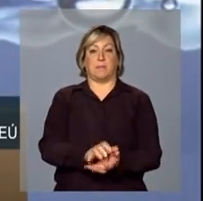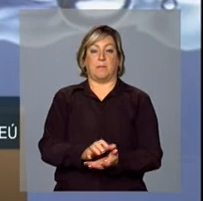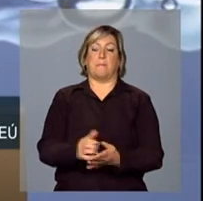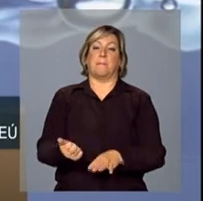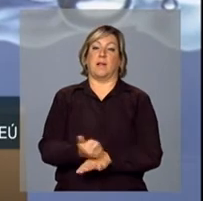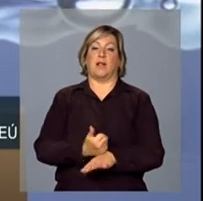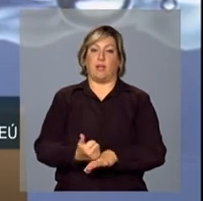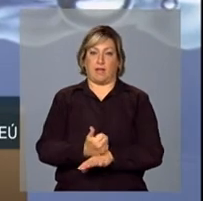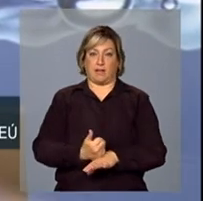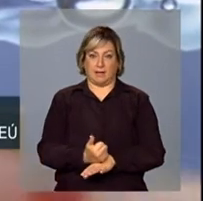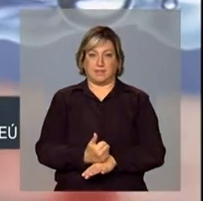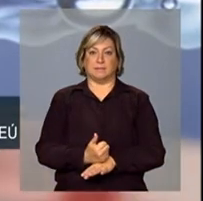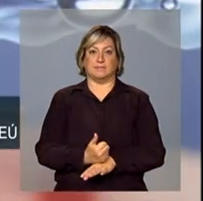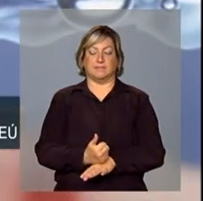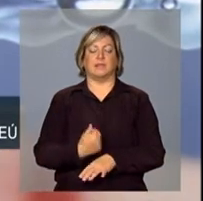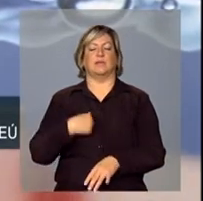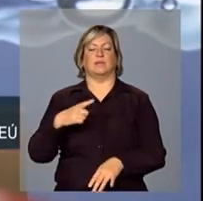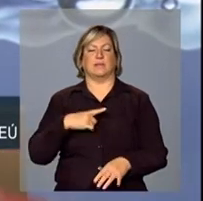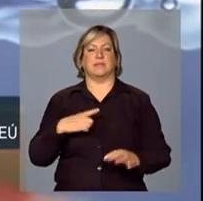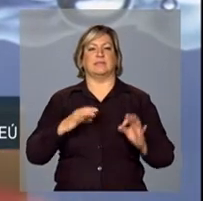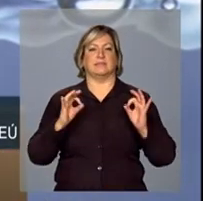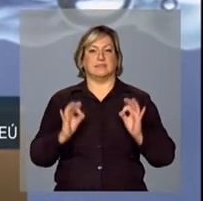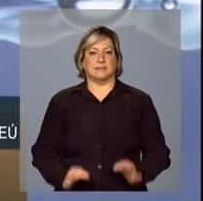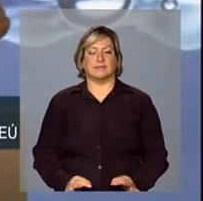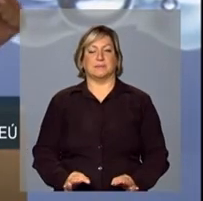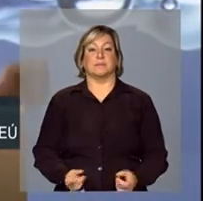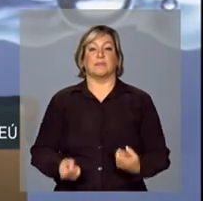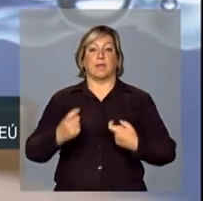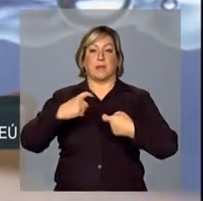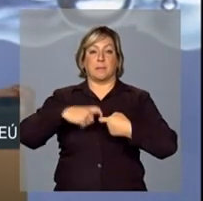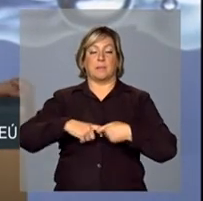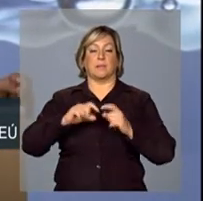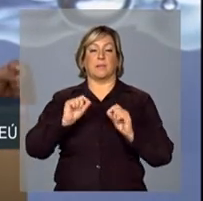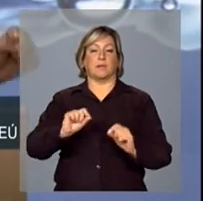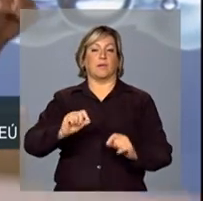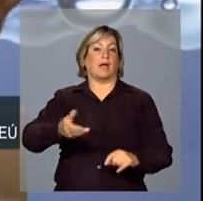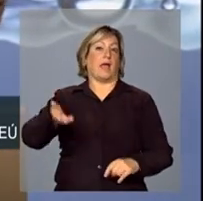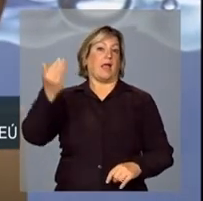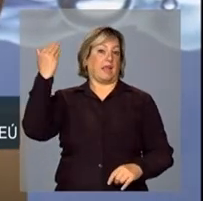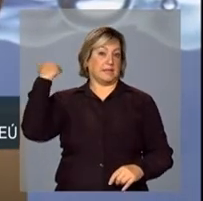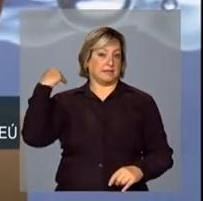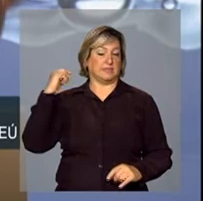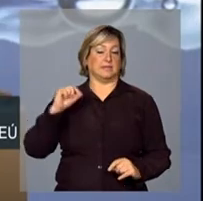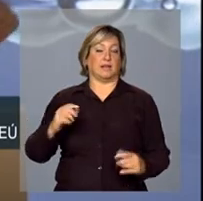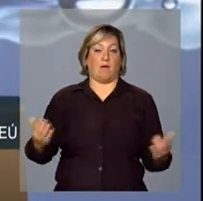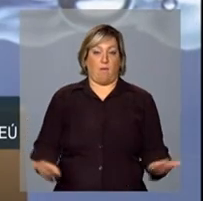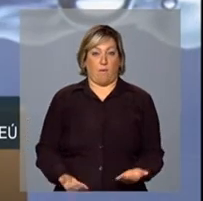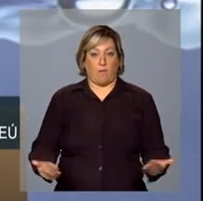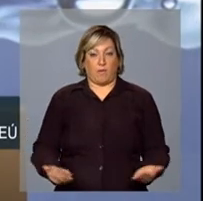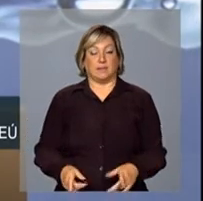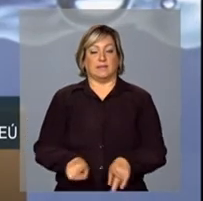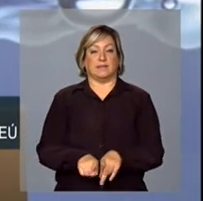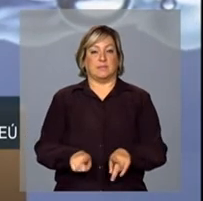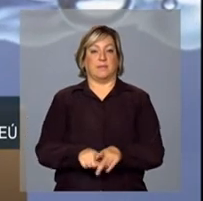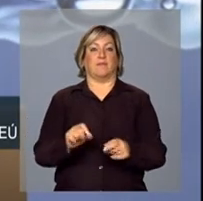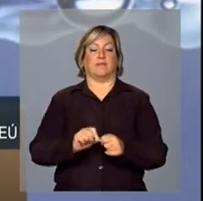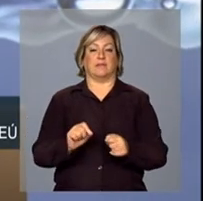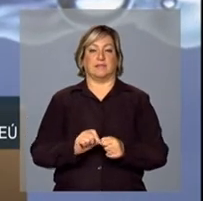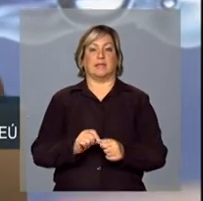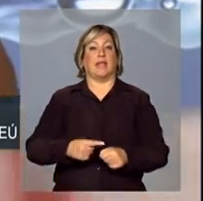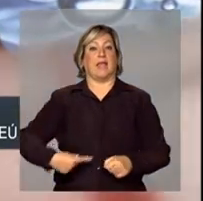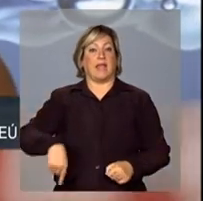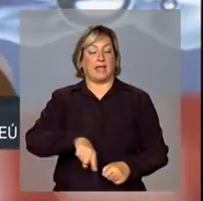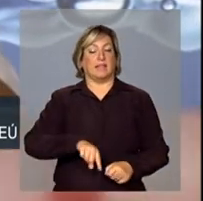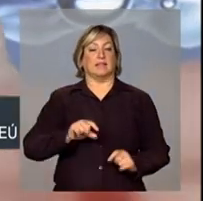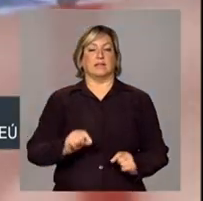melhorar. Tenho certeza que as parcerias de ontem e as parcerias que hoje estamos firmando, elas